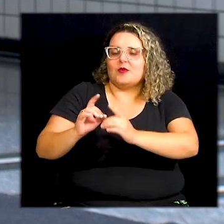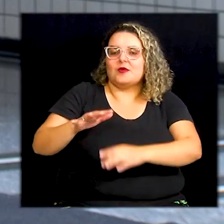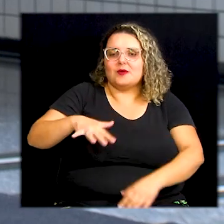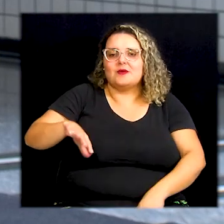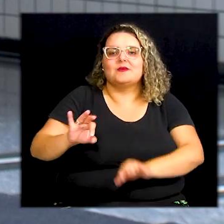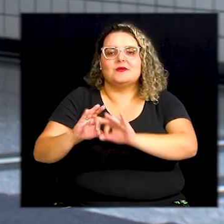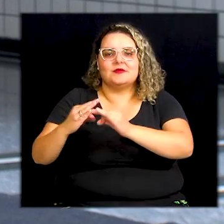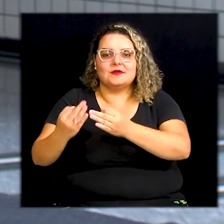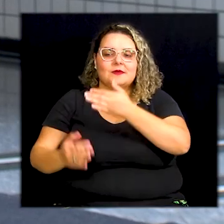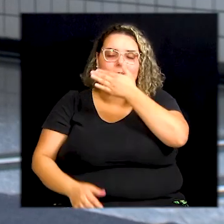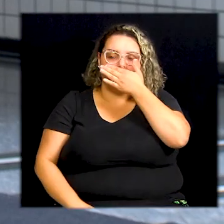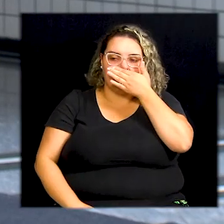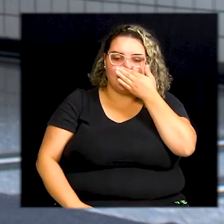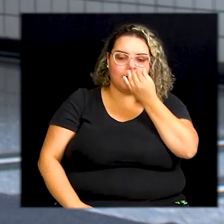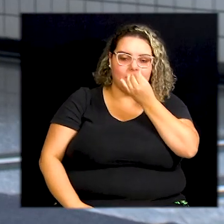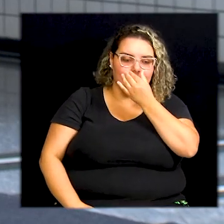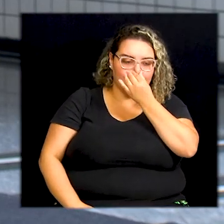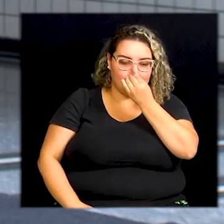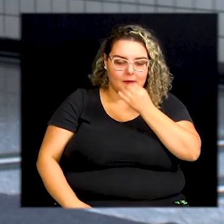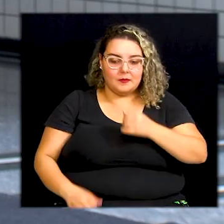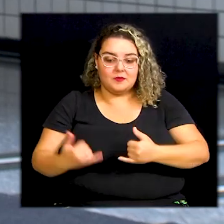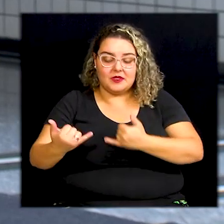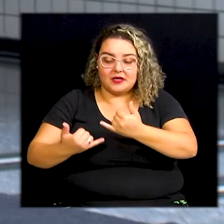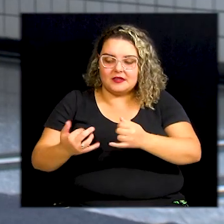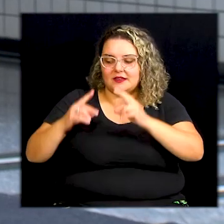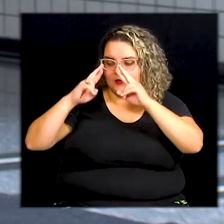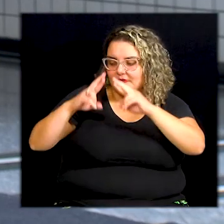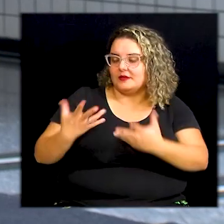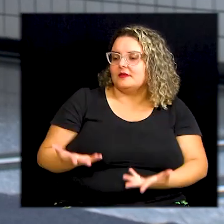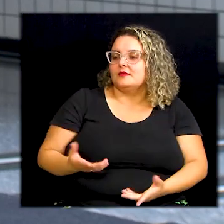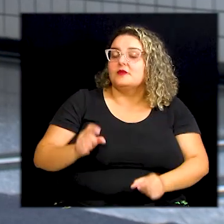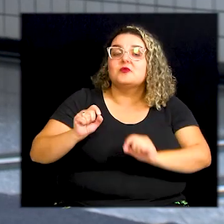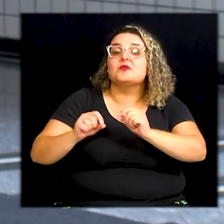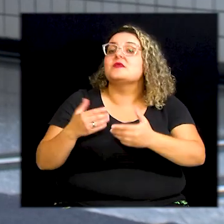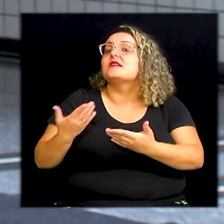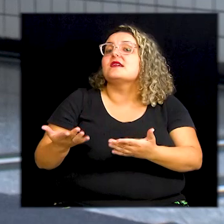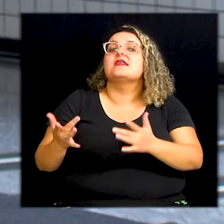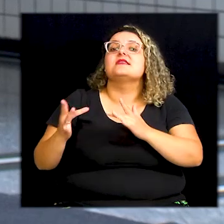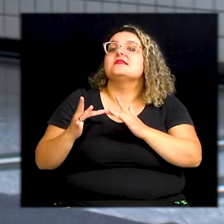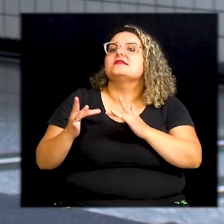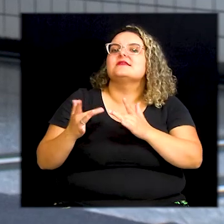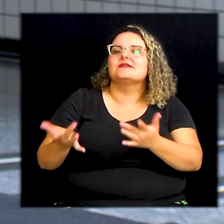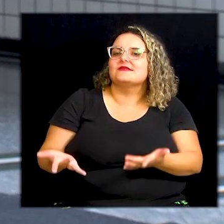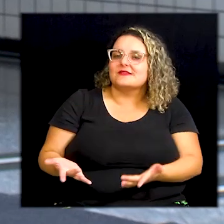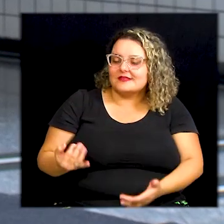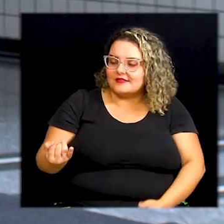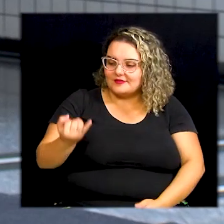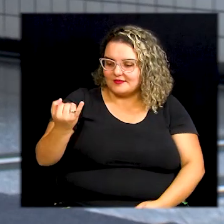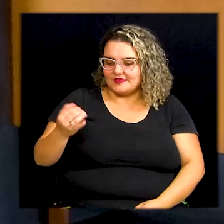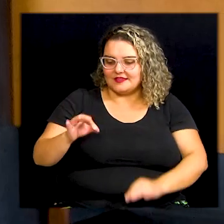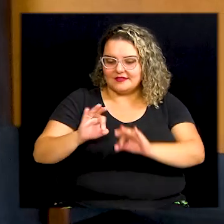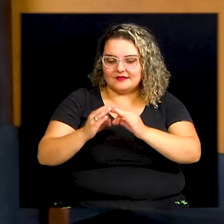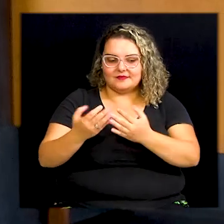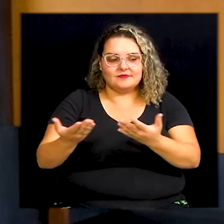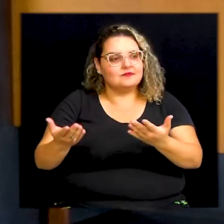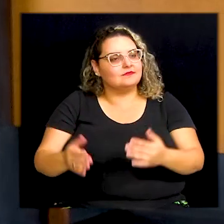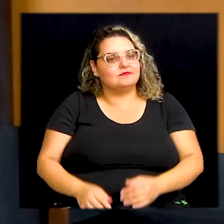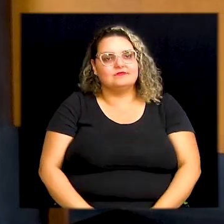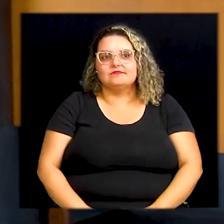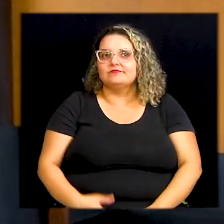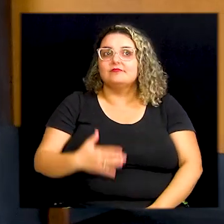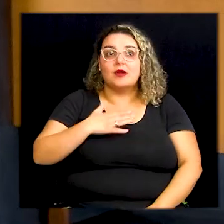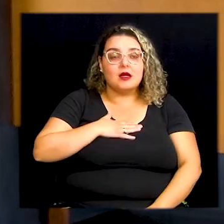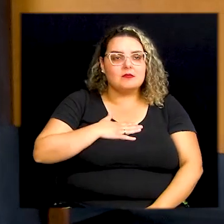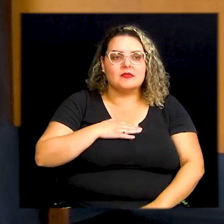a eles, com brincadeira, com muito respeito. O que é para você esse contato e a importância da família? Cara, a